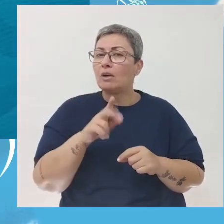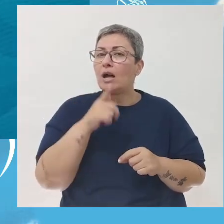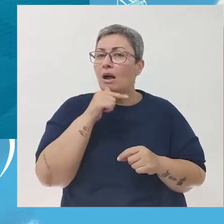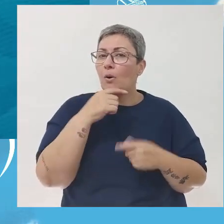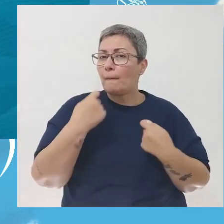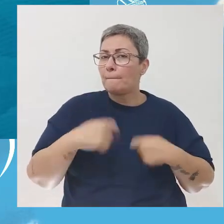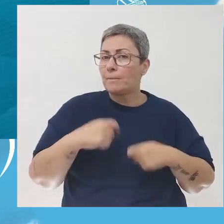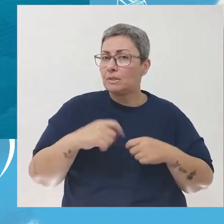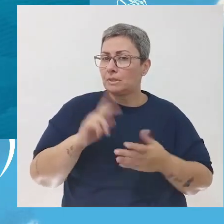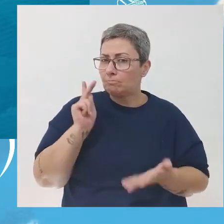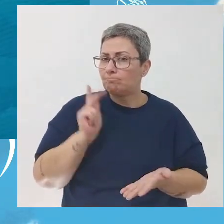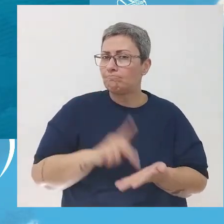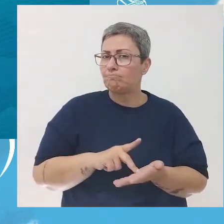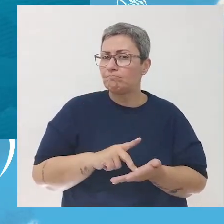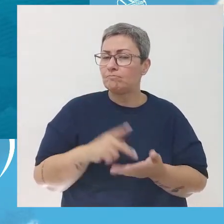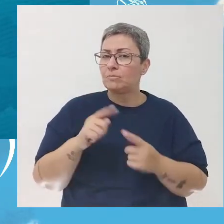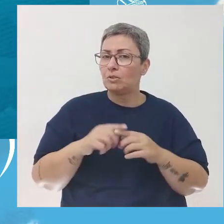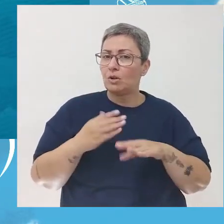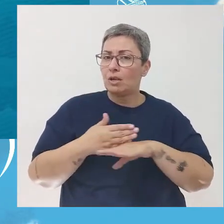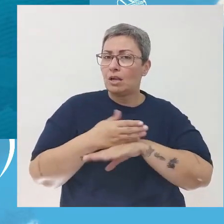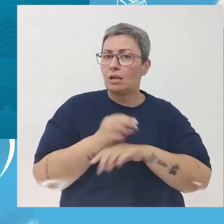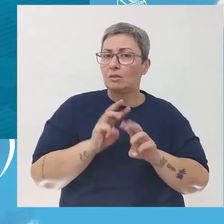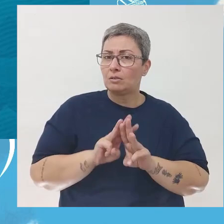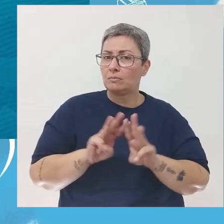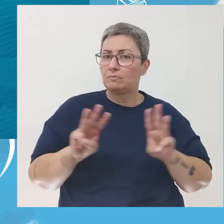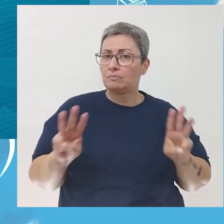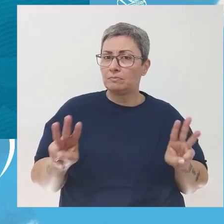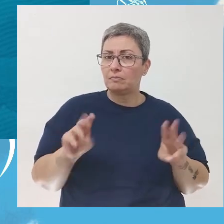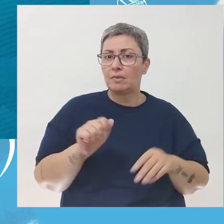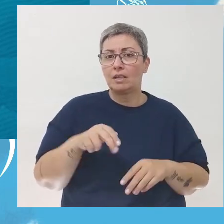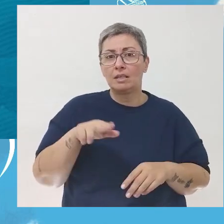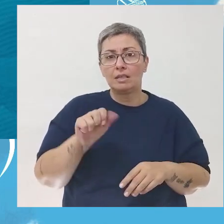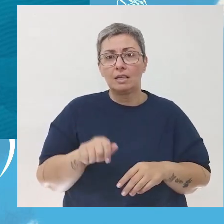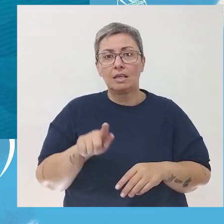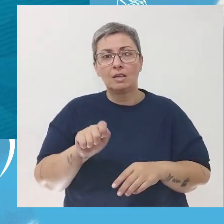água você precisa de verdade? Acesse